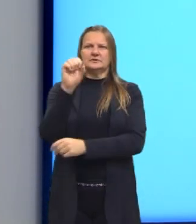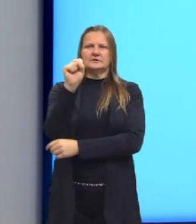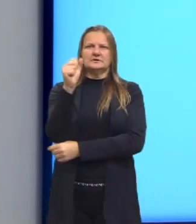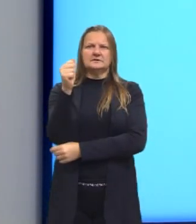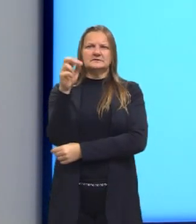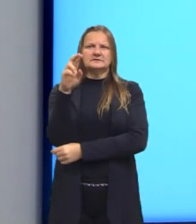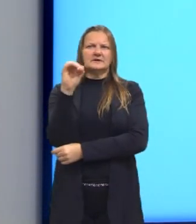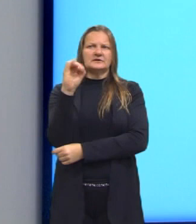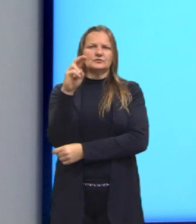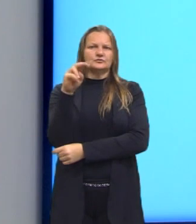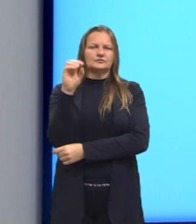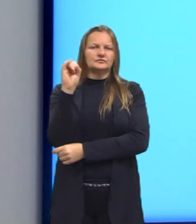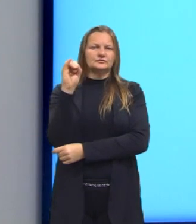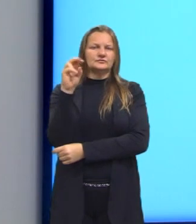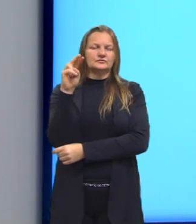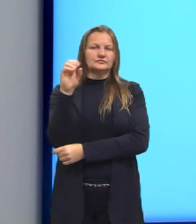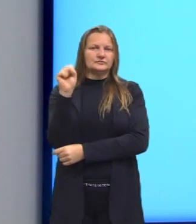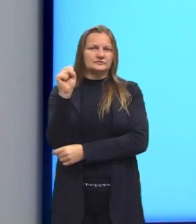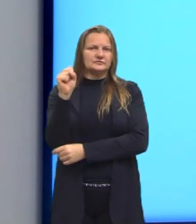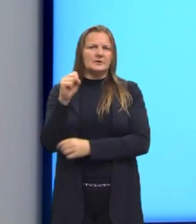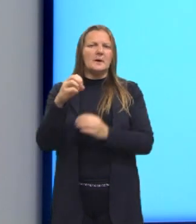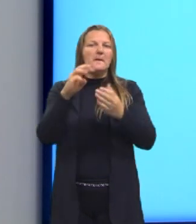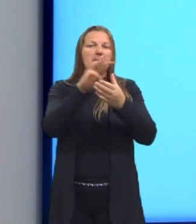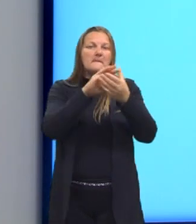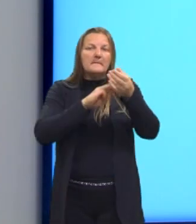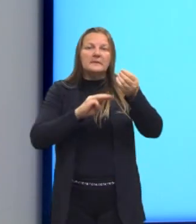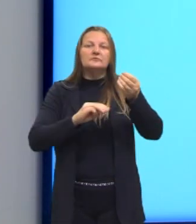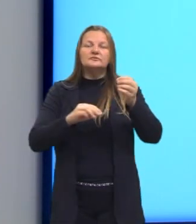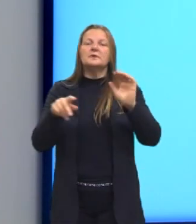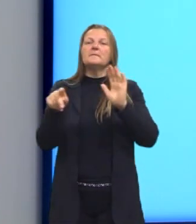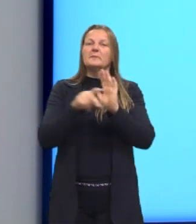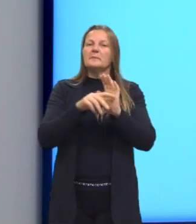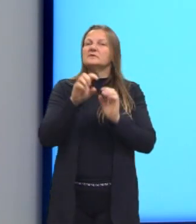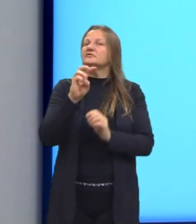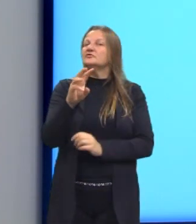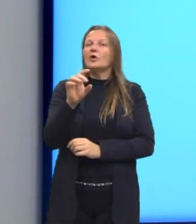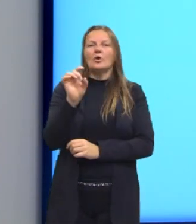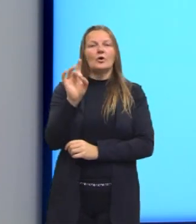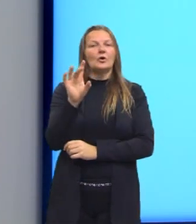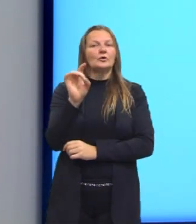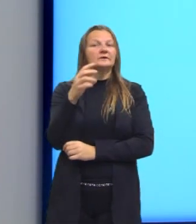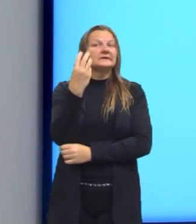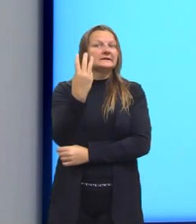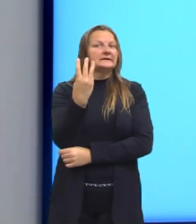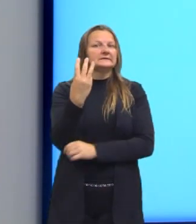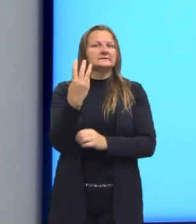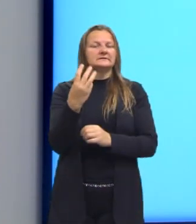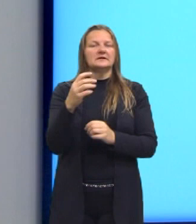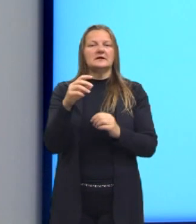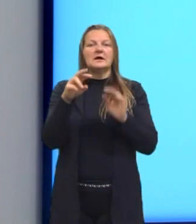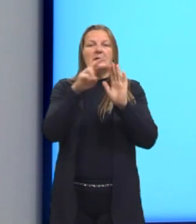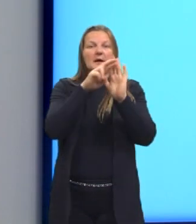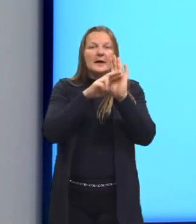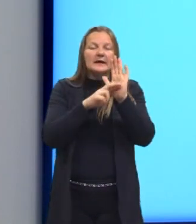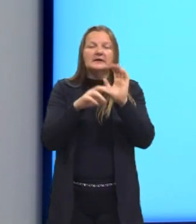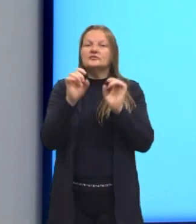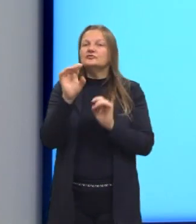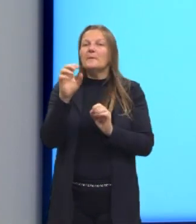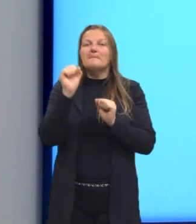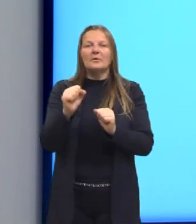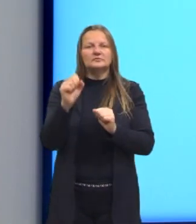então. Este método só se aplica para matrizes de ordem 3, tá, gente? Importante cuidar